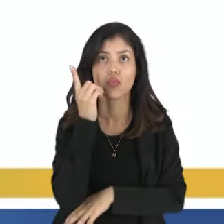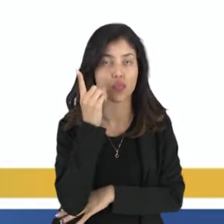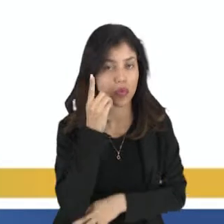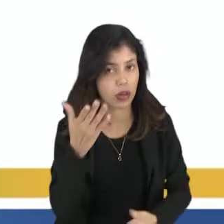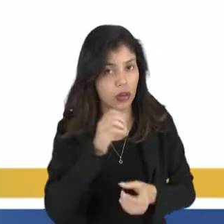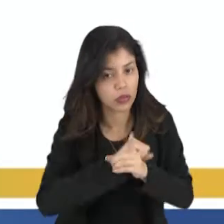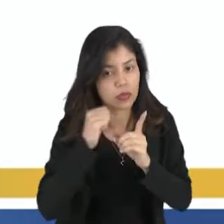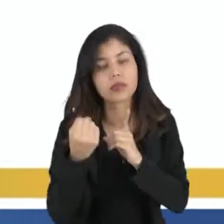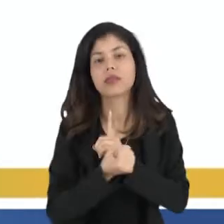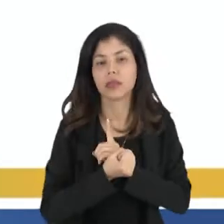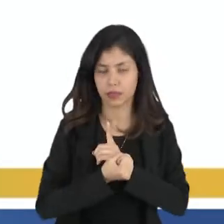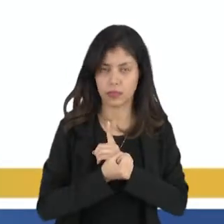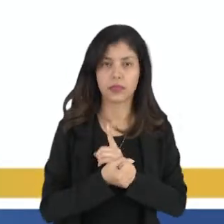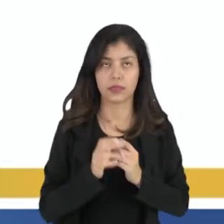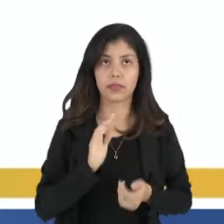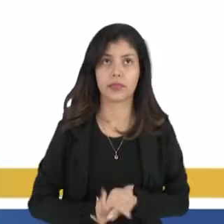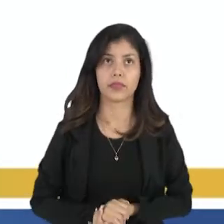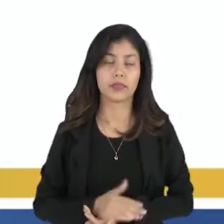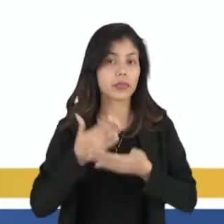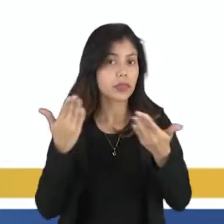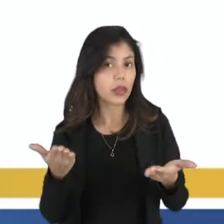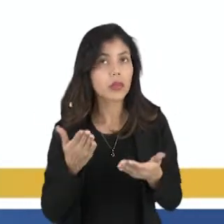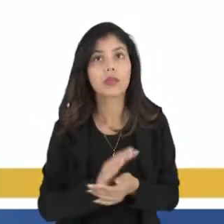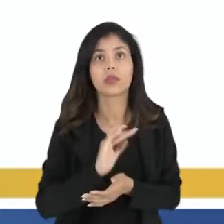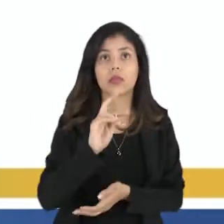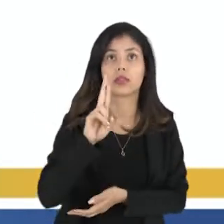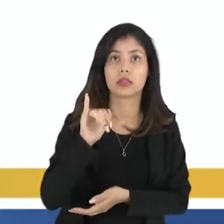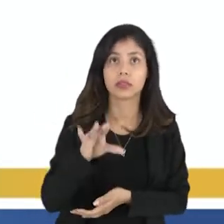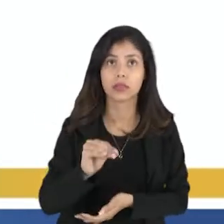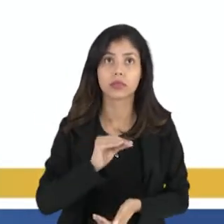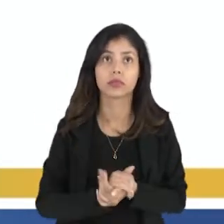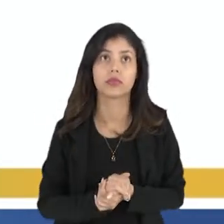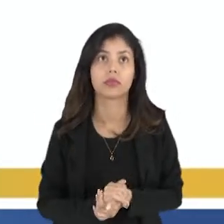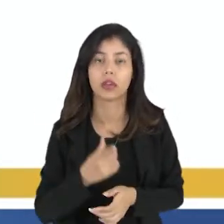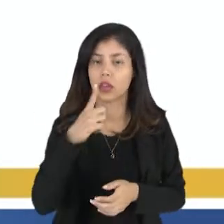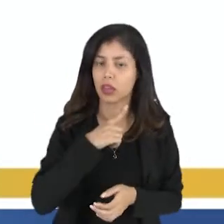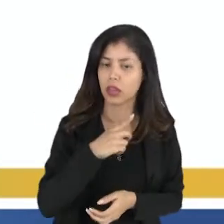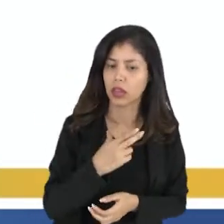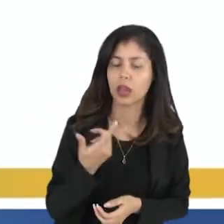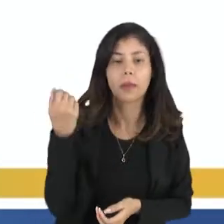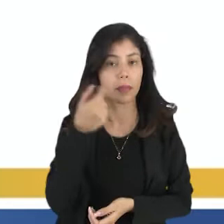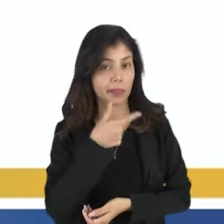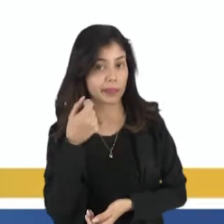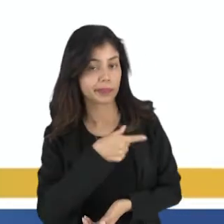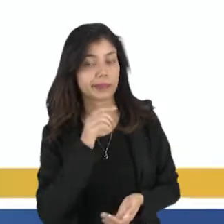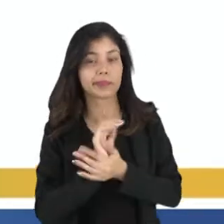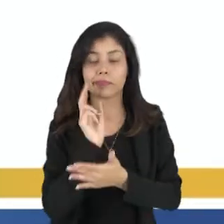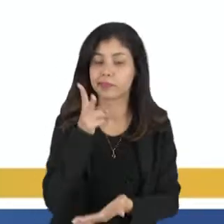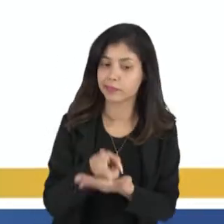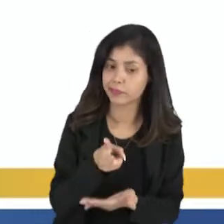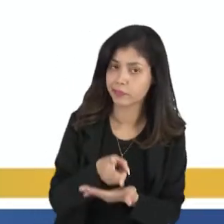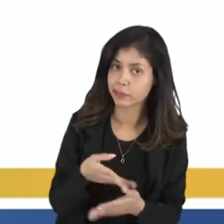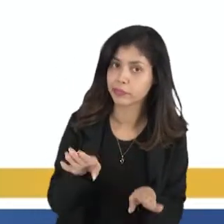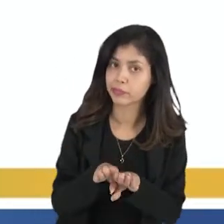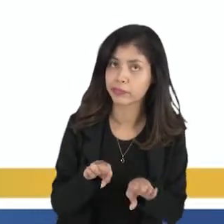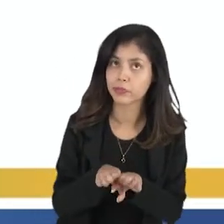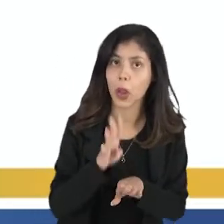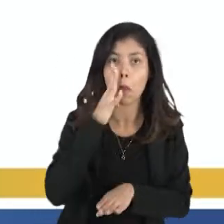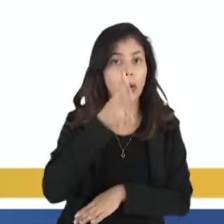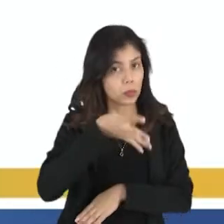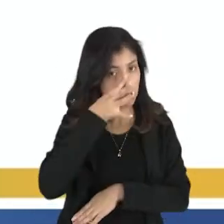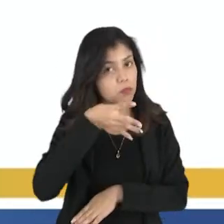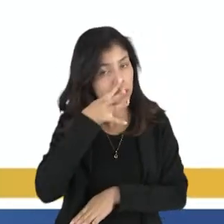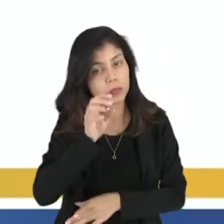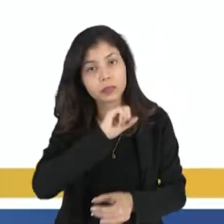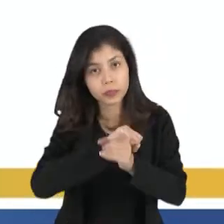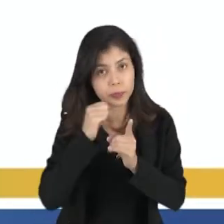dia a dia de uma sociedade. Então, o cartoon, ele contém humor, ao mesmo tempo que contém uma